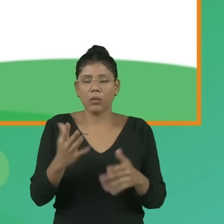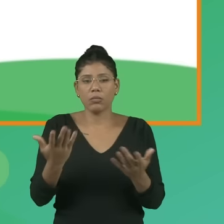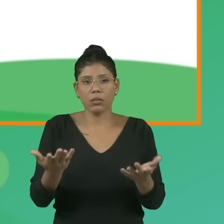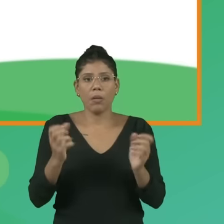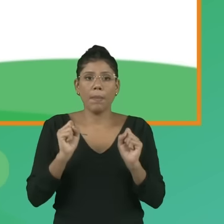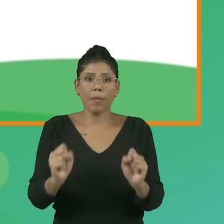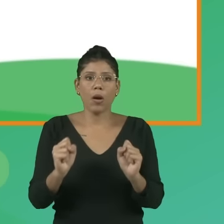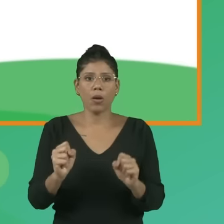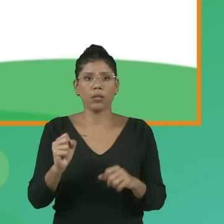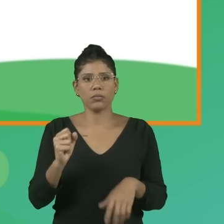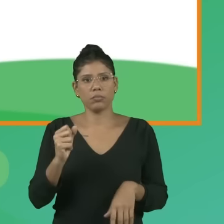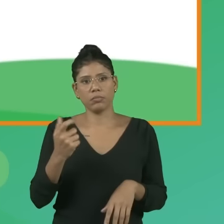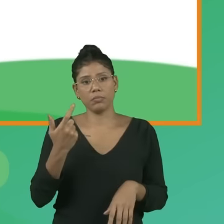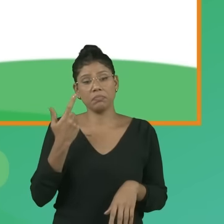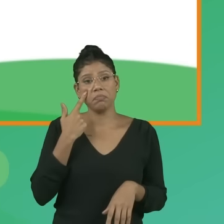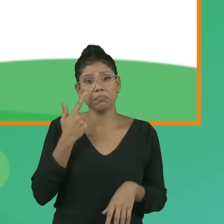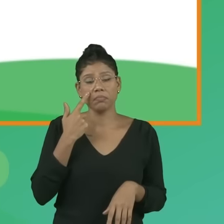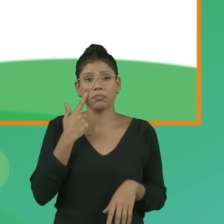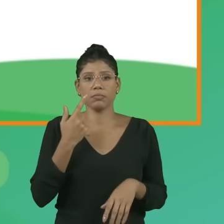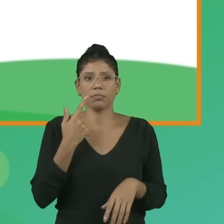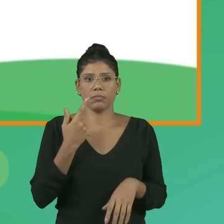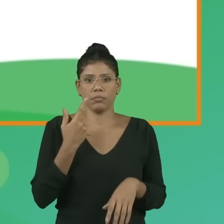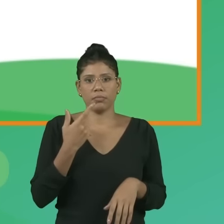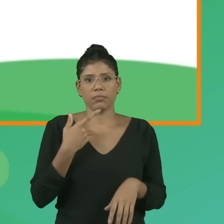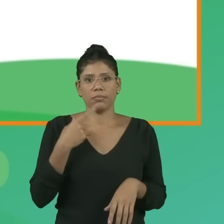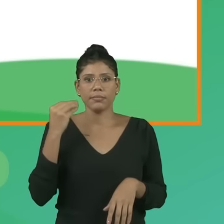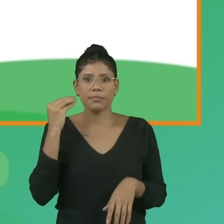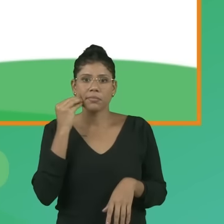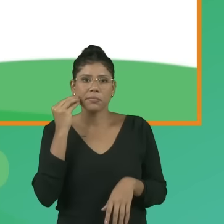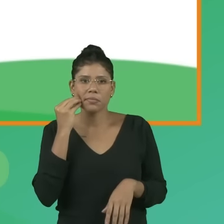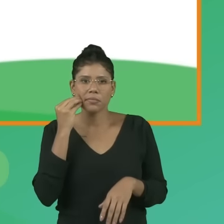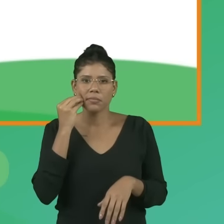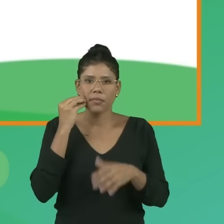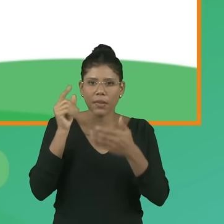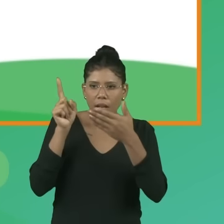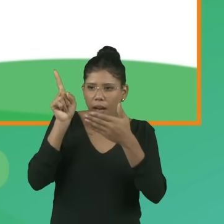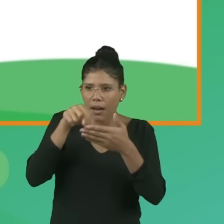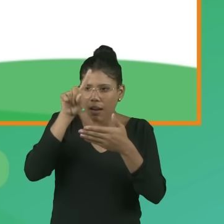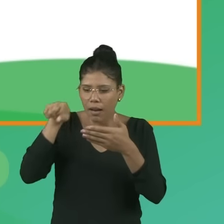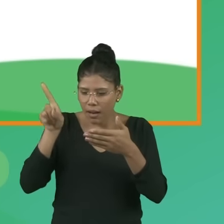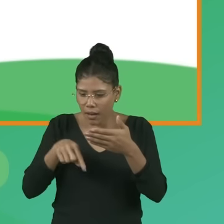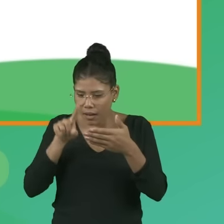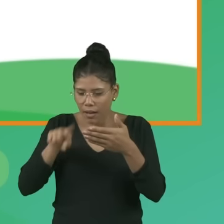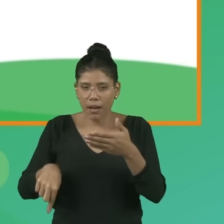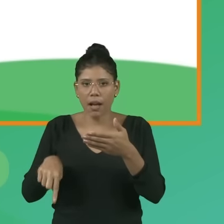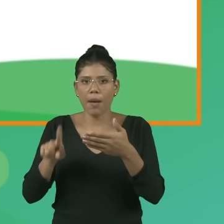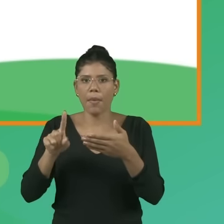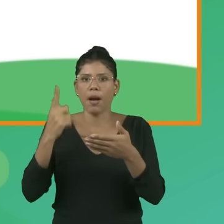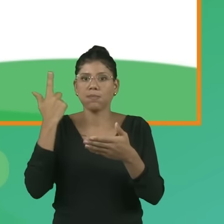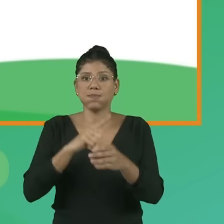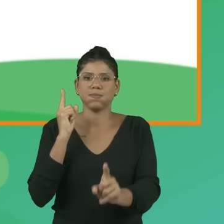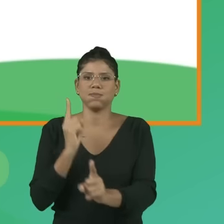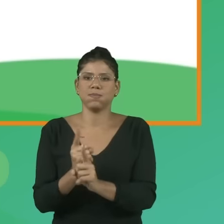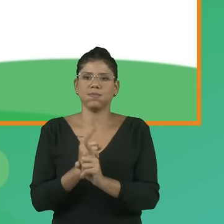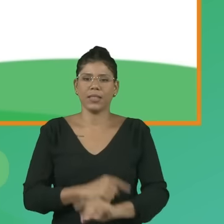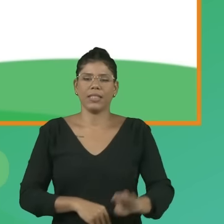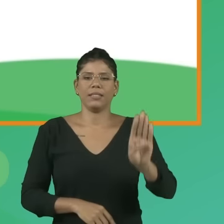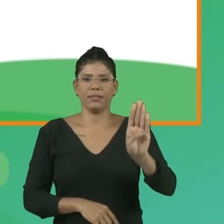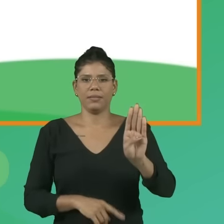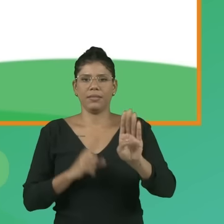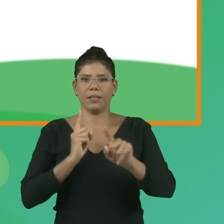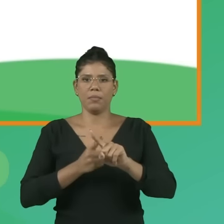ir aí por questão de eliminação, né? Porque os outros itens aí, eles não cooperam tanto com o que é